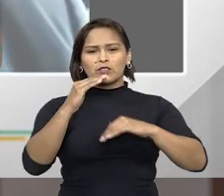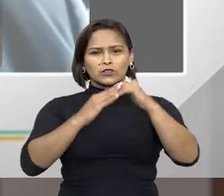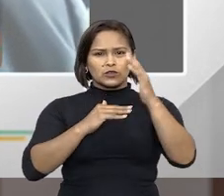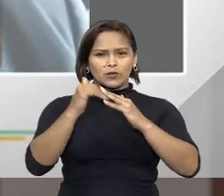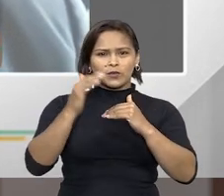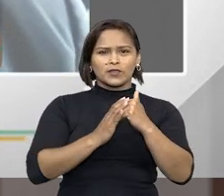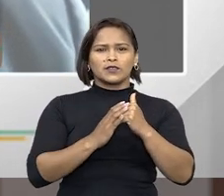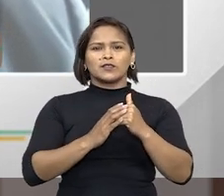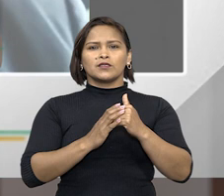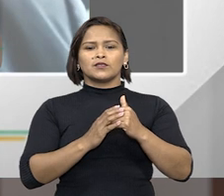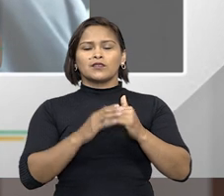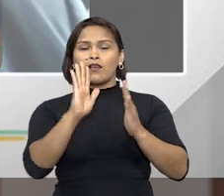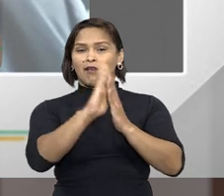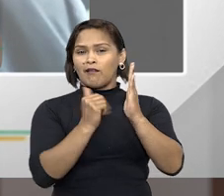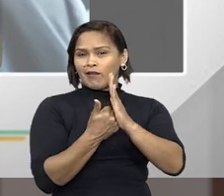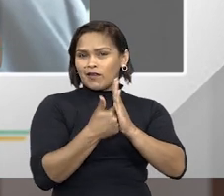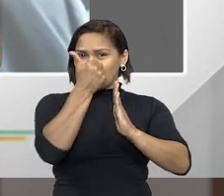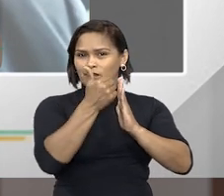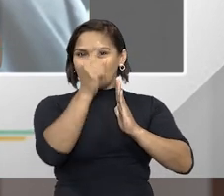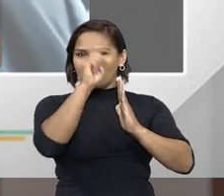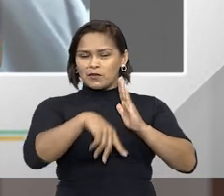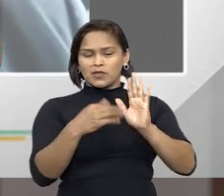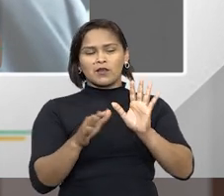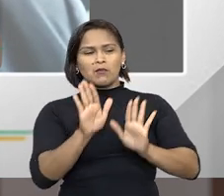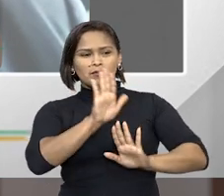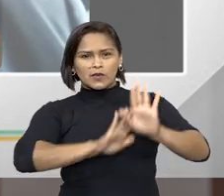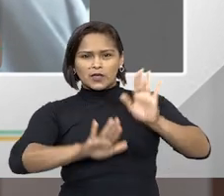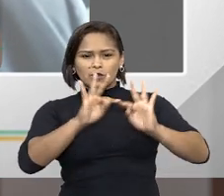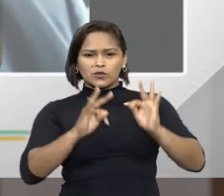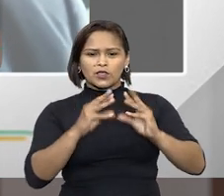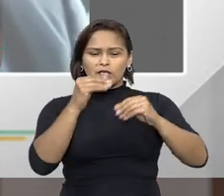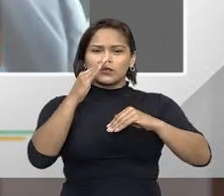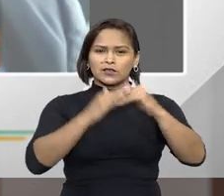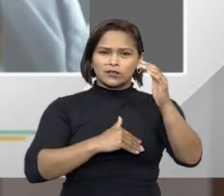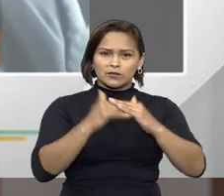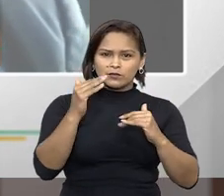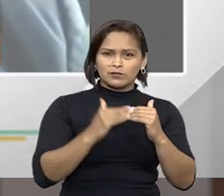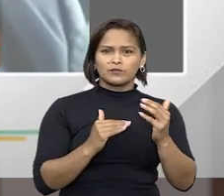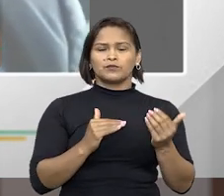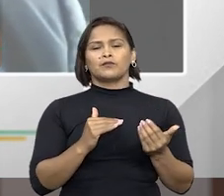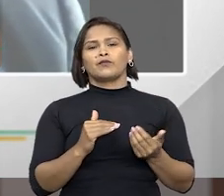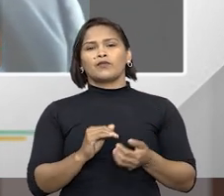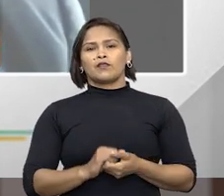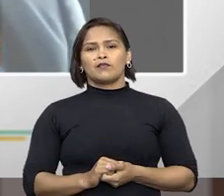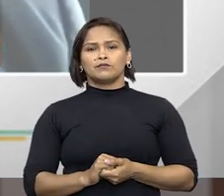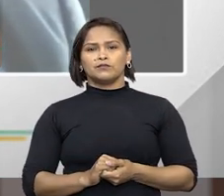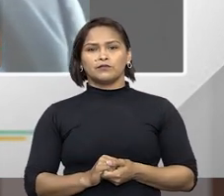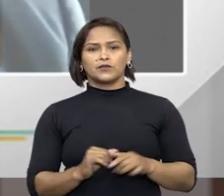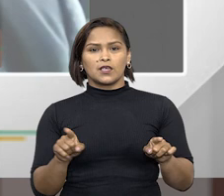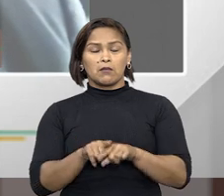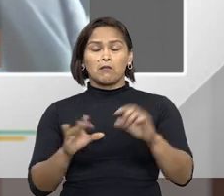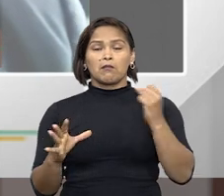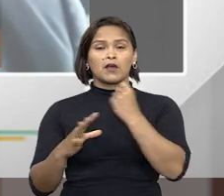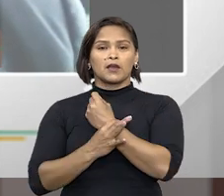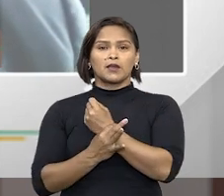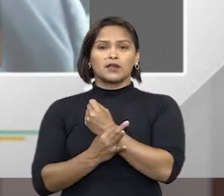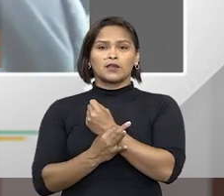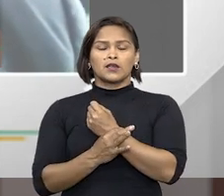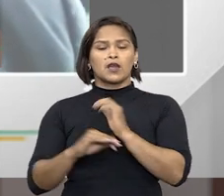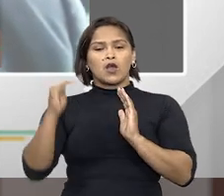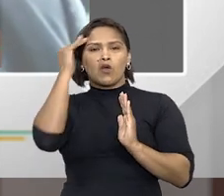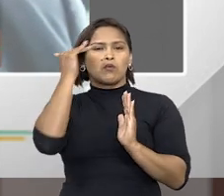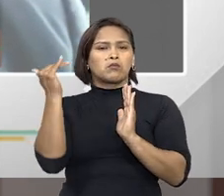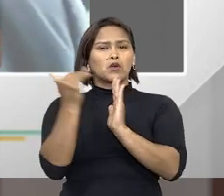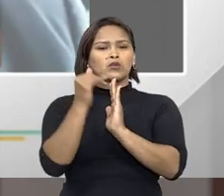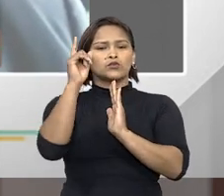reclamação para a preservação da sua competência e para a garantia da autoridade das suas